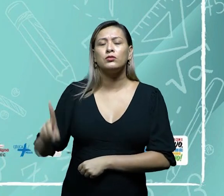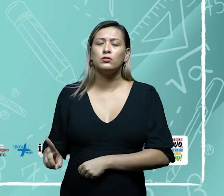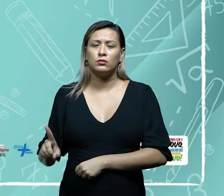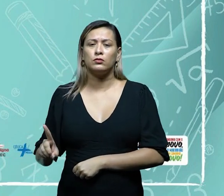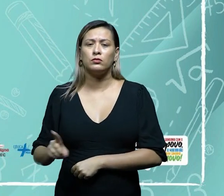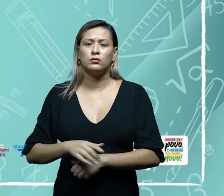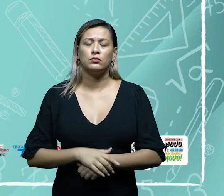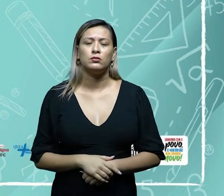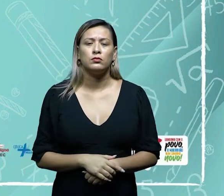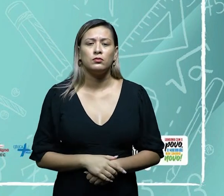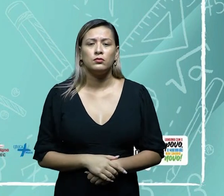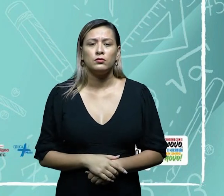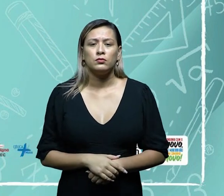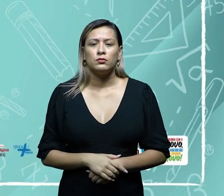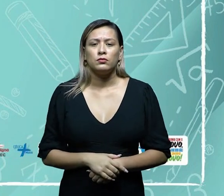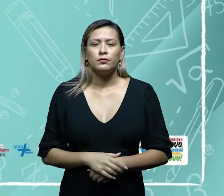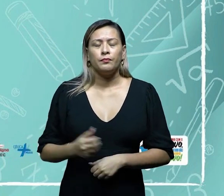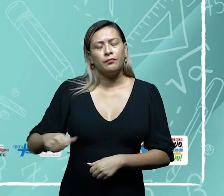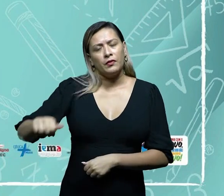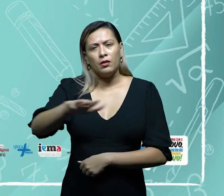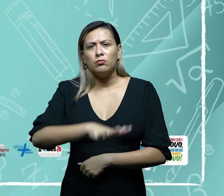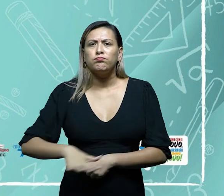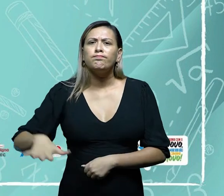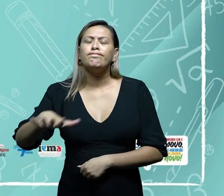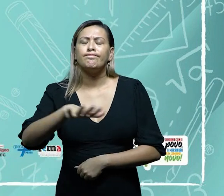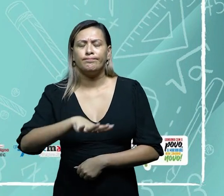seu direito, né, a um ambiente